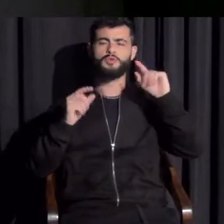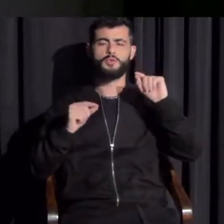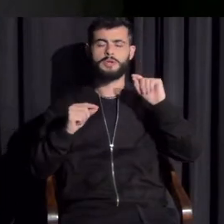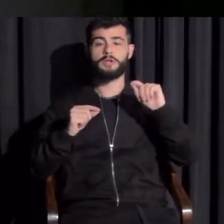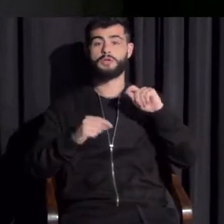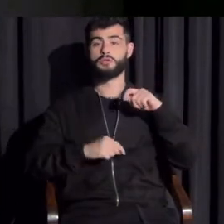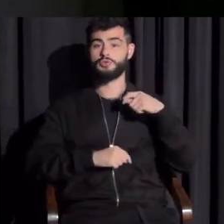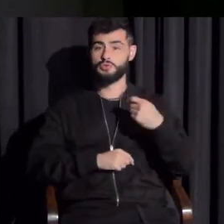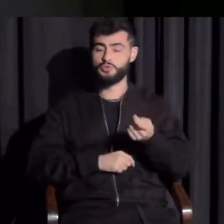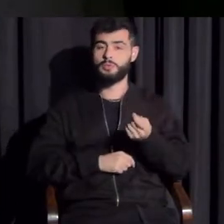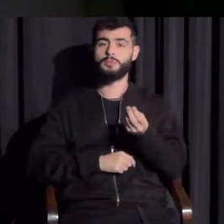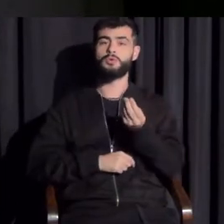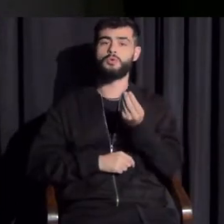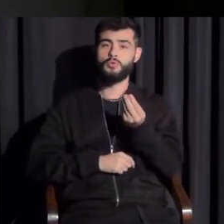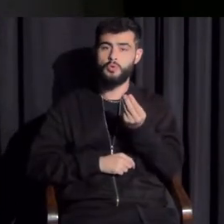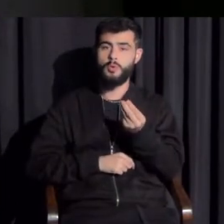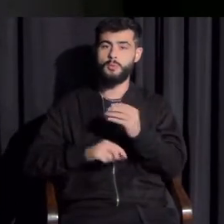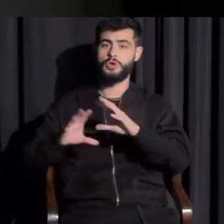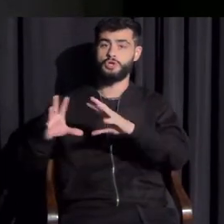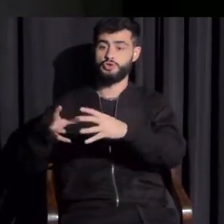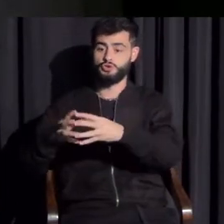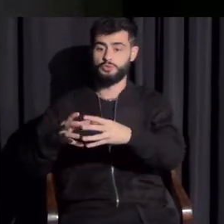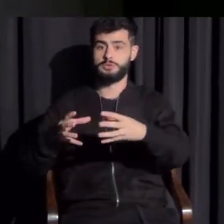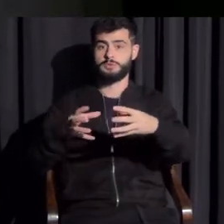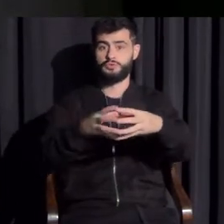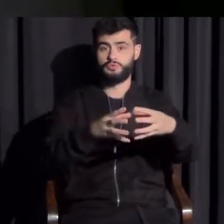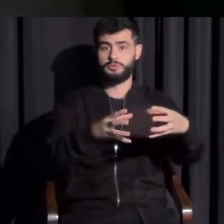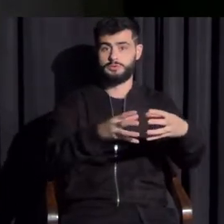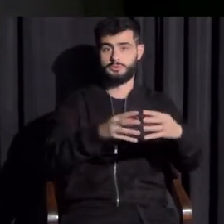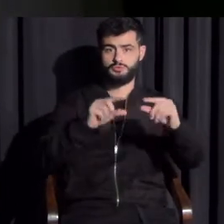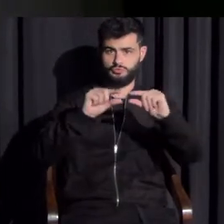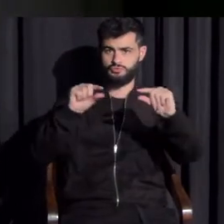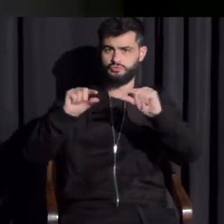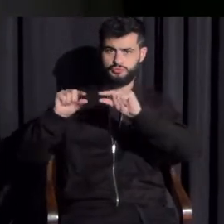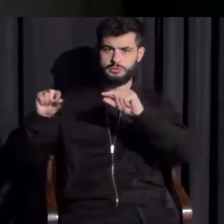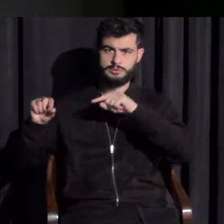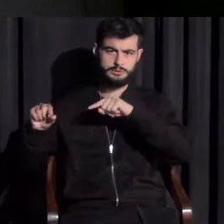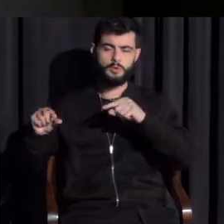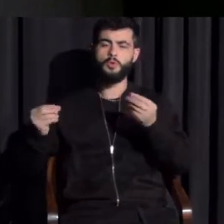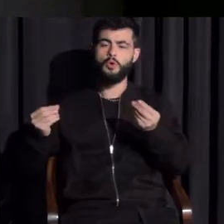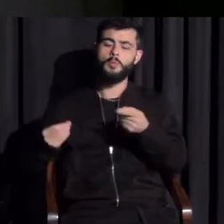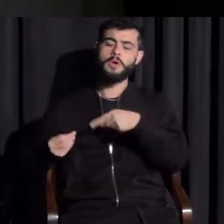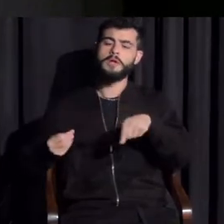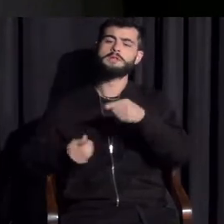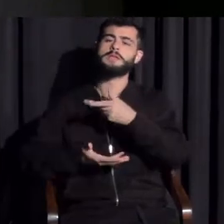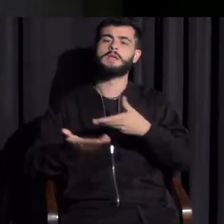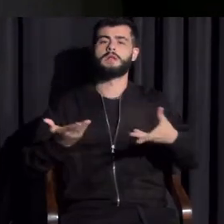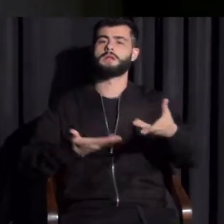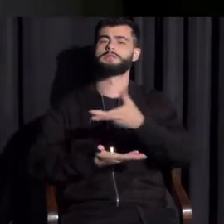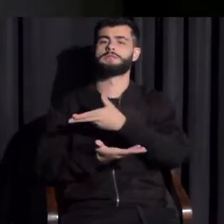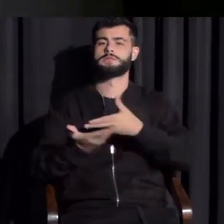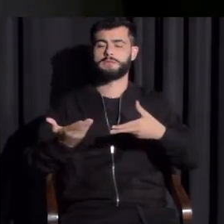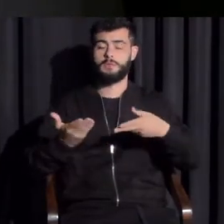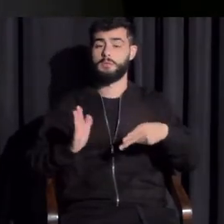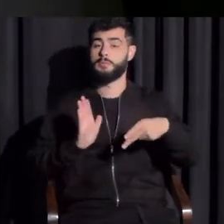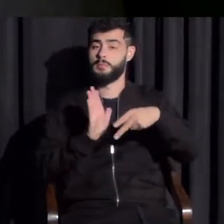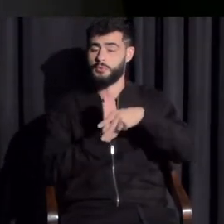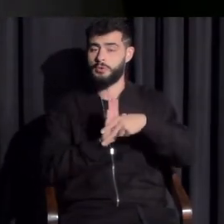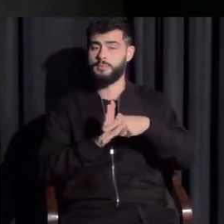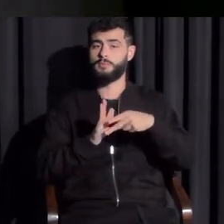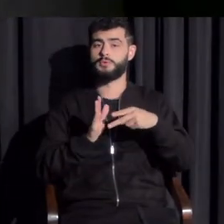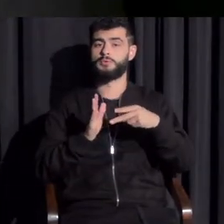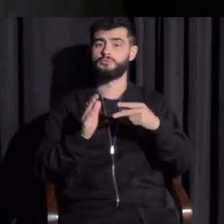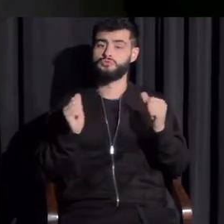das instituições, para além das políticas públicas, nesse envolvimento junto com as crianças e com